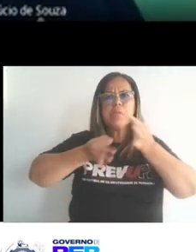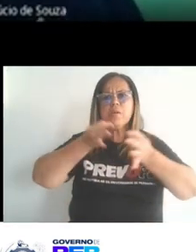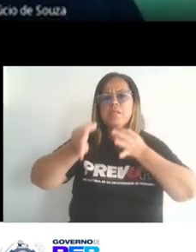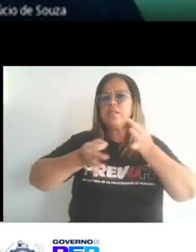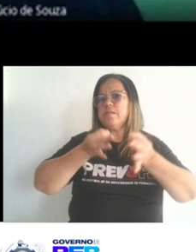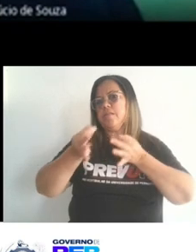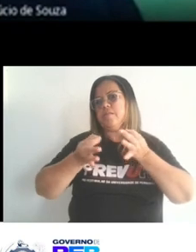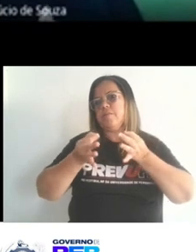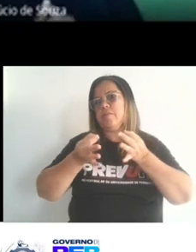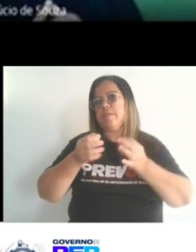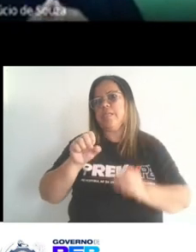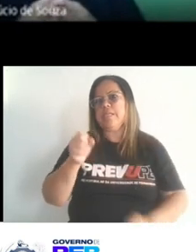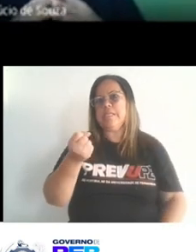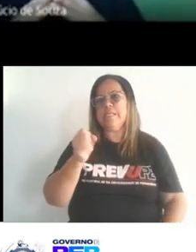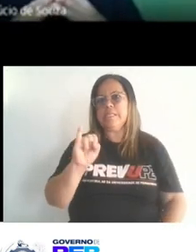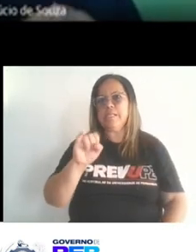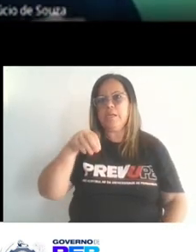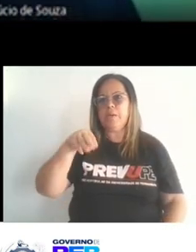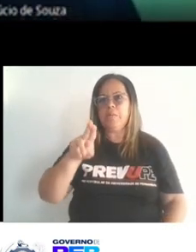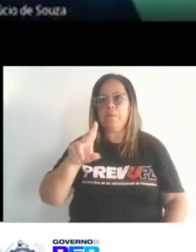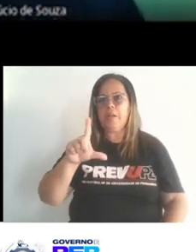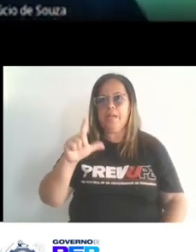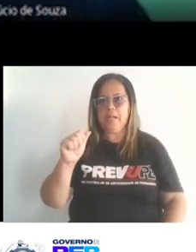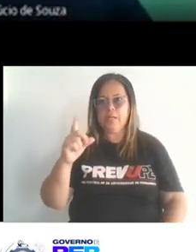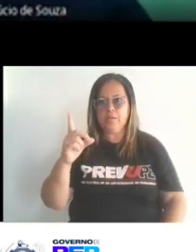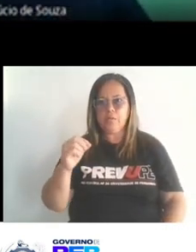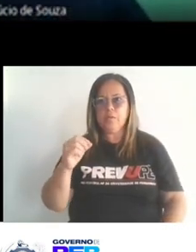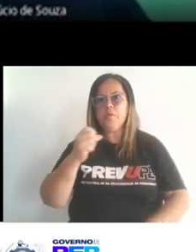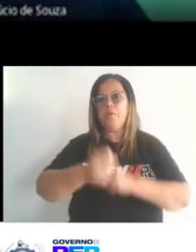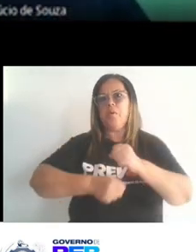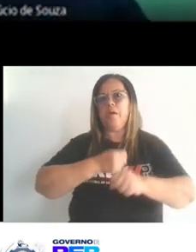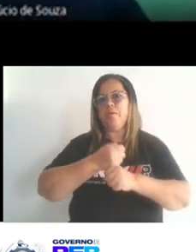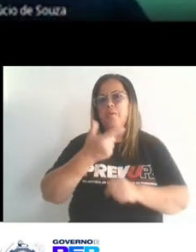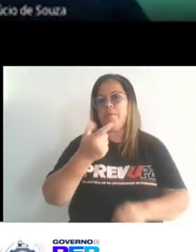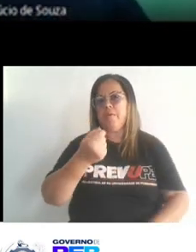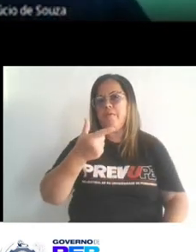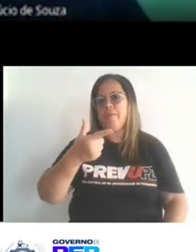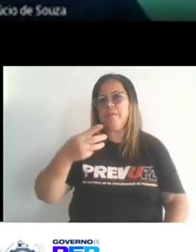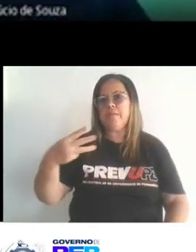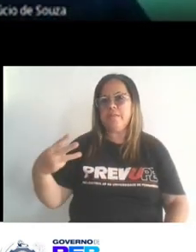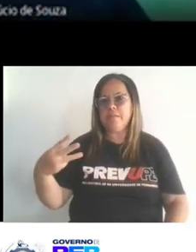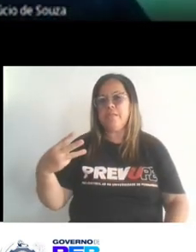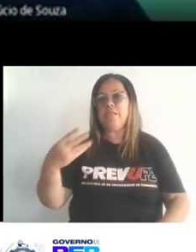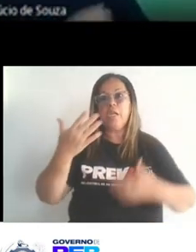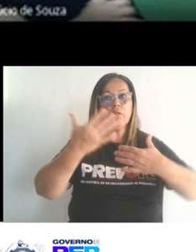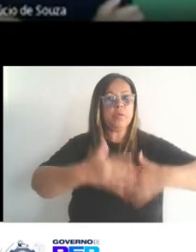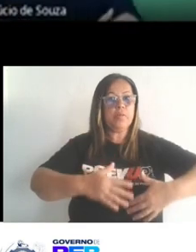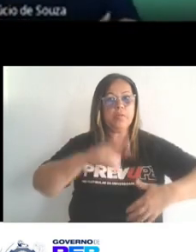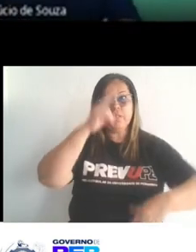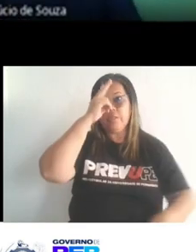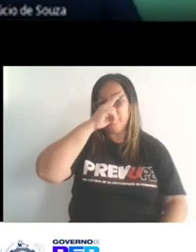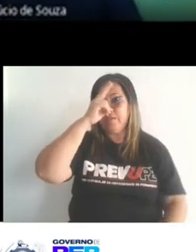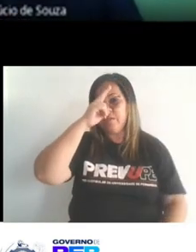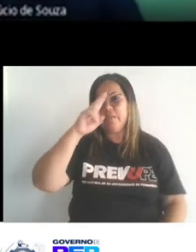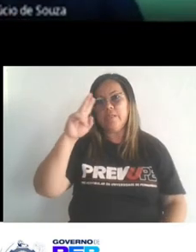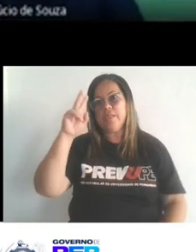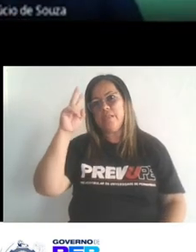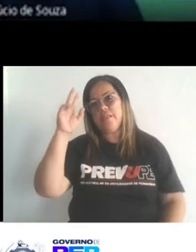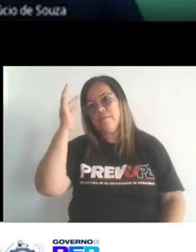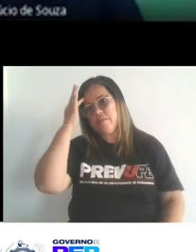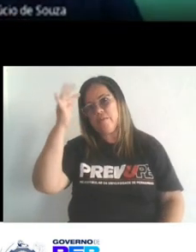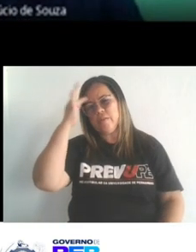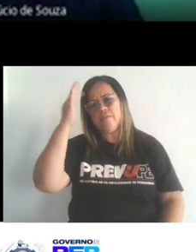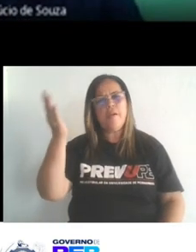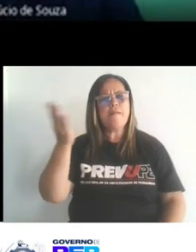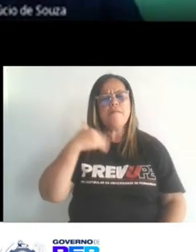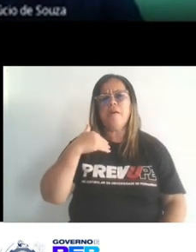2023 das provas de história e filosofia sem mais delongas vamos para a questão 34